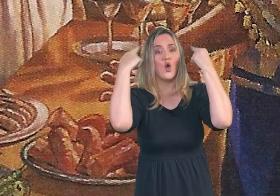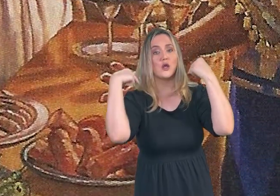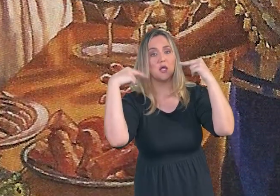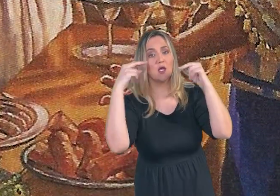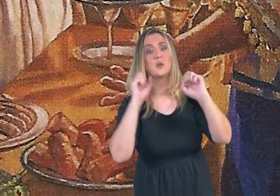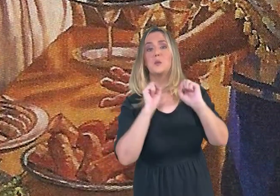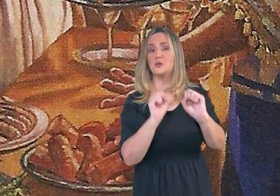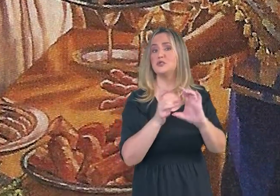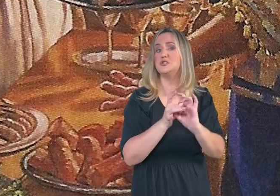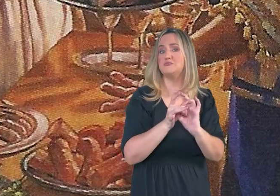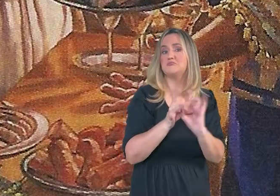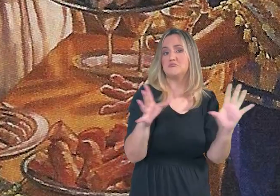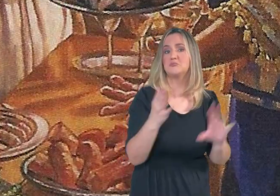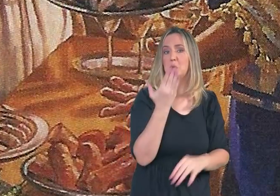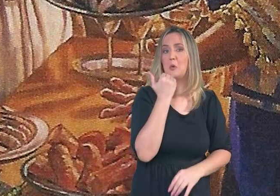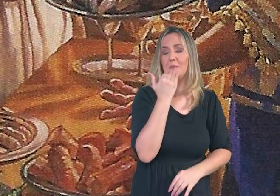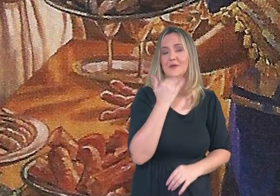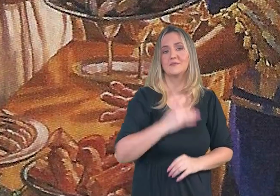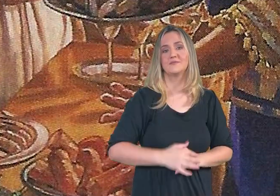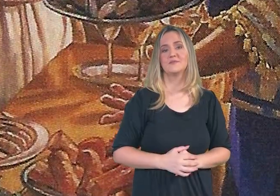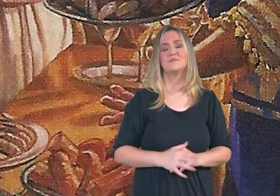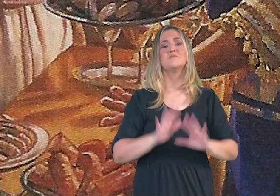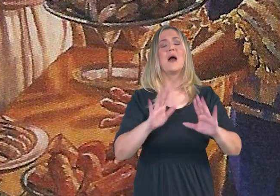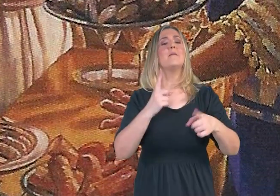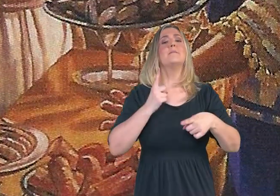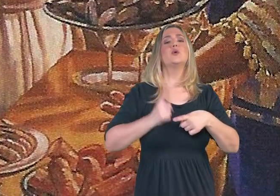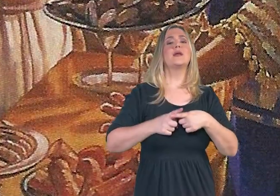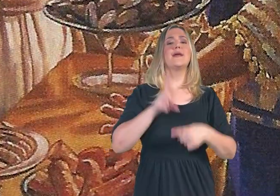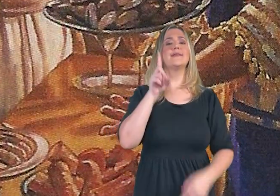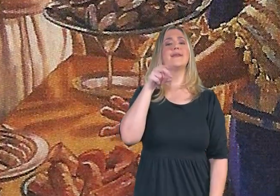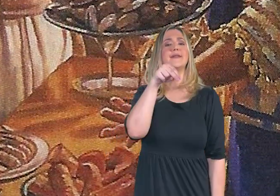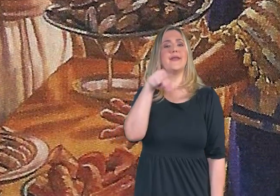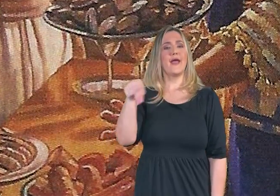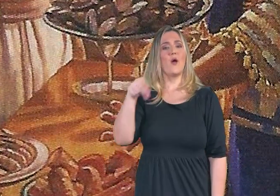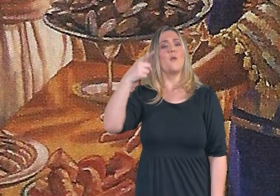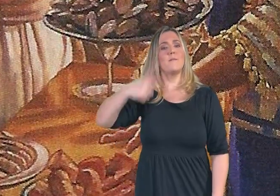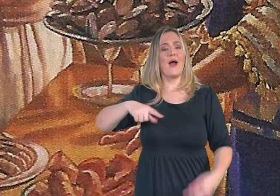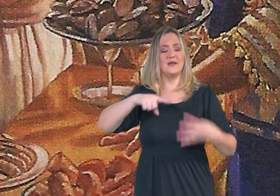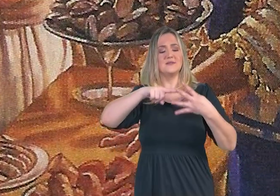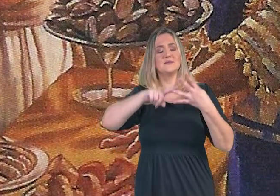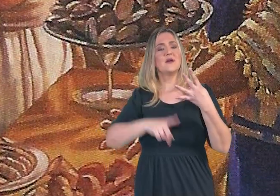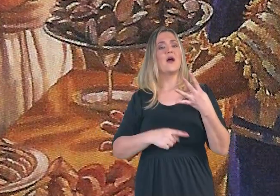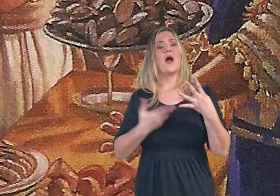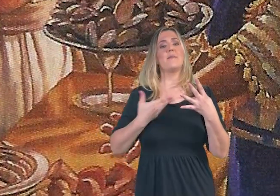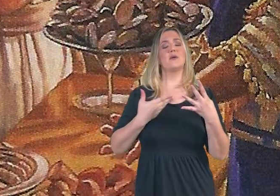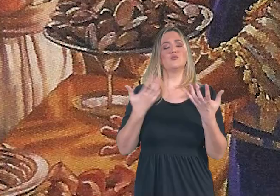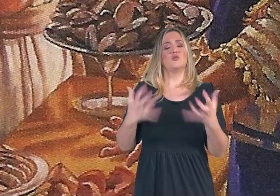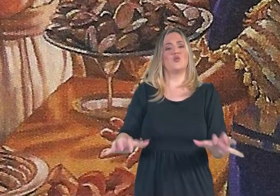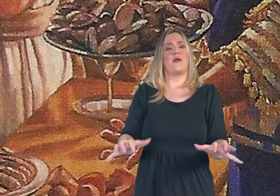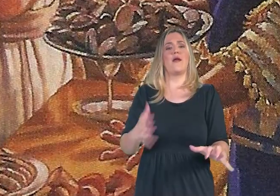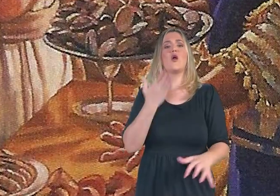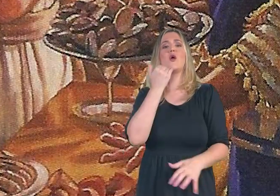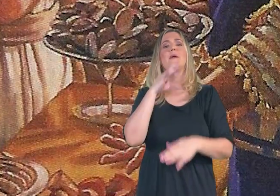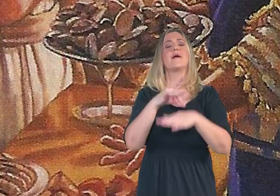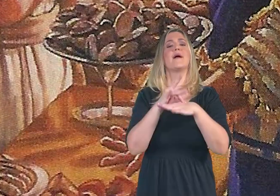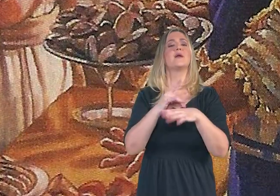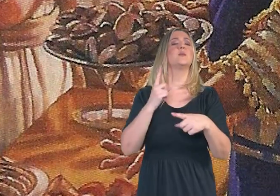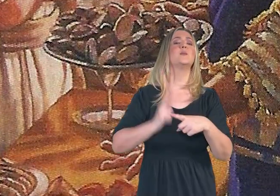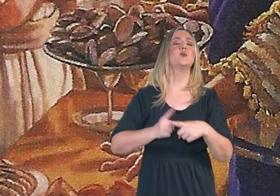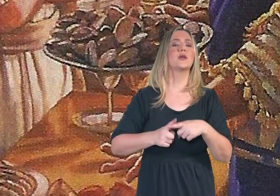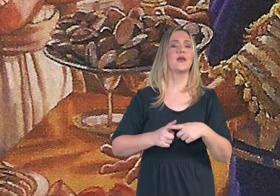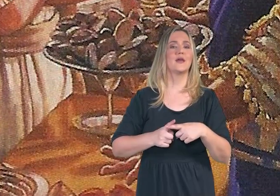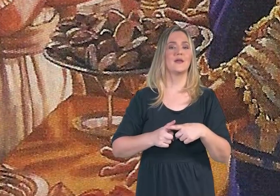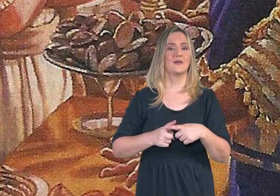por exemplo, eles estavam permitidos de comer. Então, por que Daniel optou por um regime vegetariano? Vejamos o